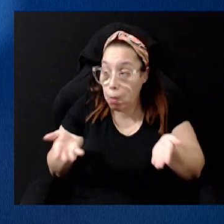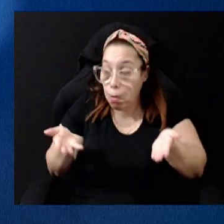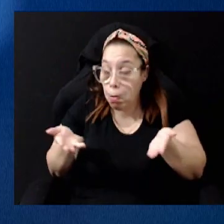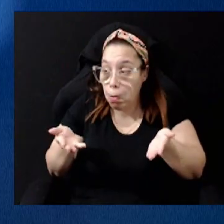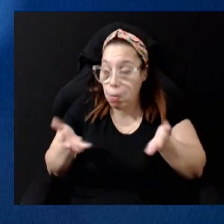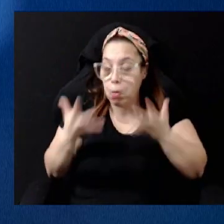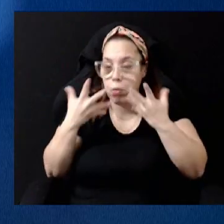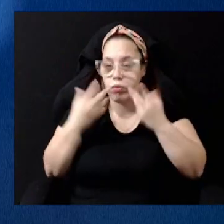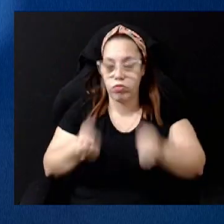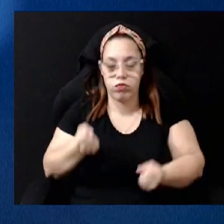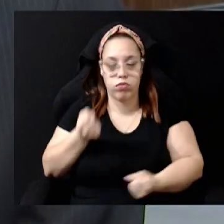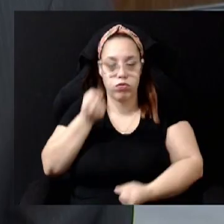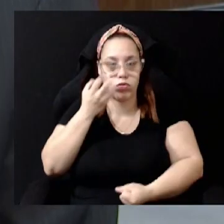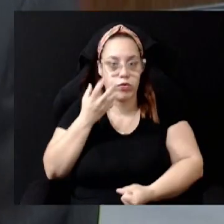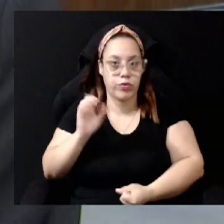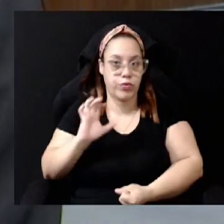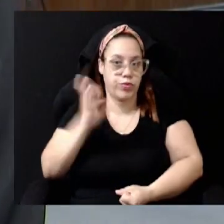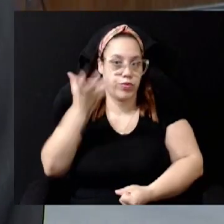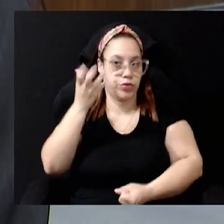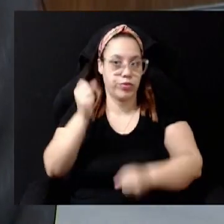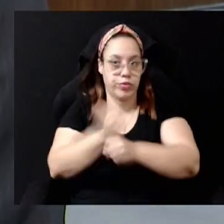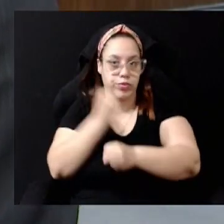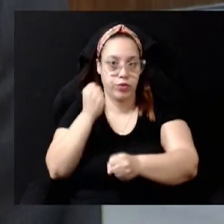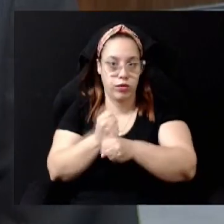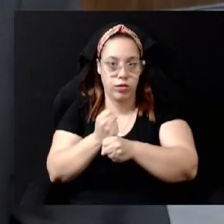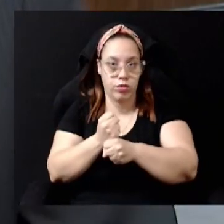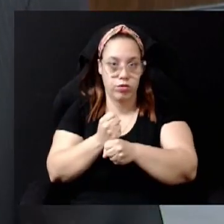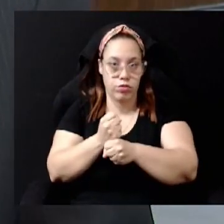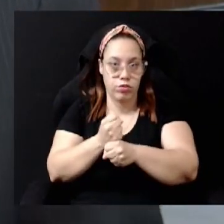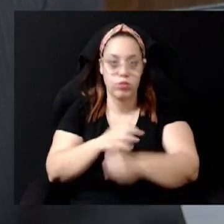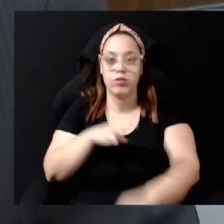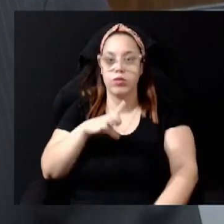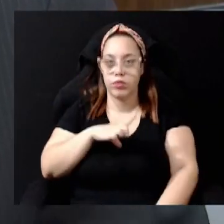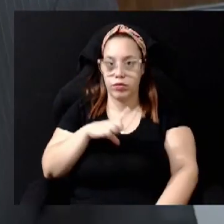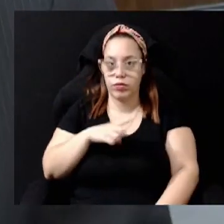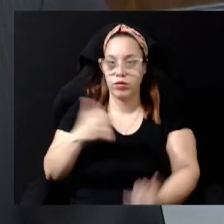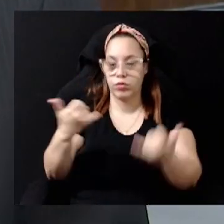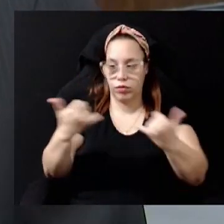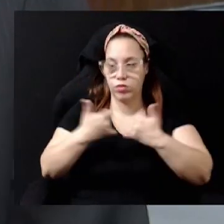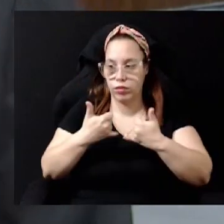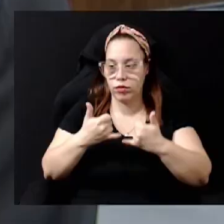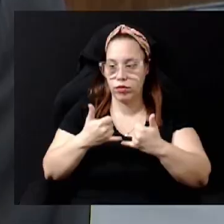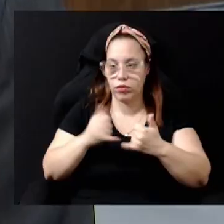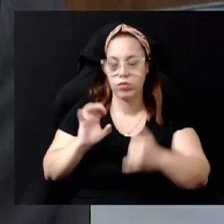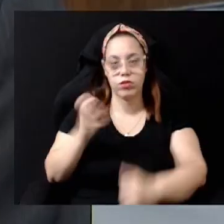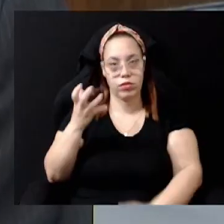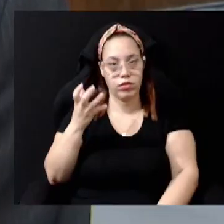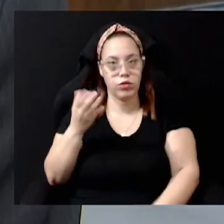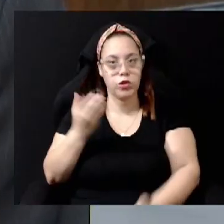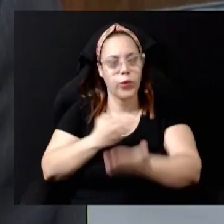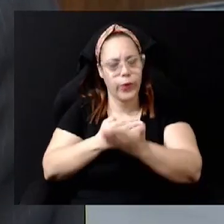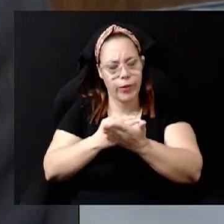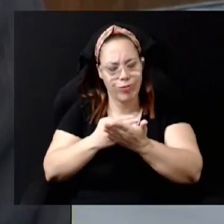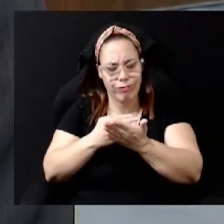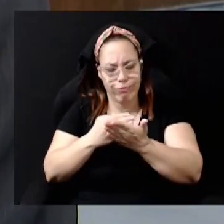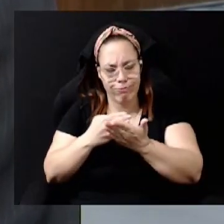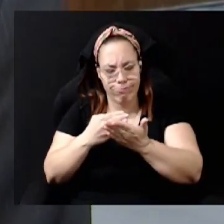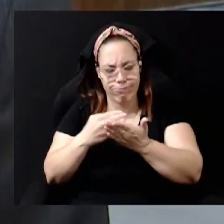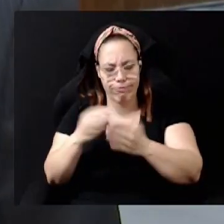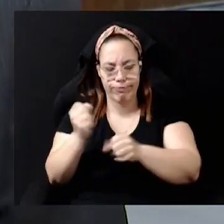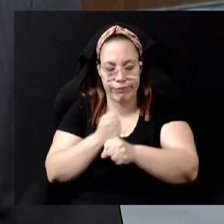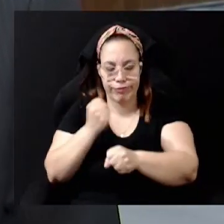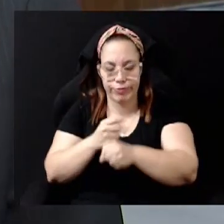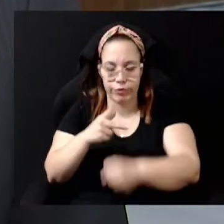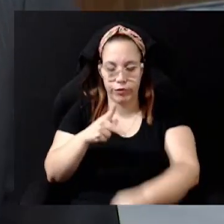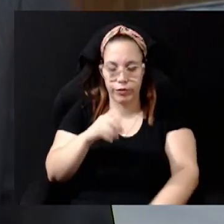para a realização das obras. A gente teve notícia que está começando as obras dos piscinões. A